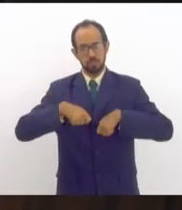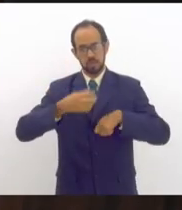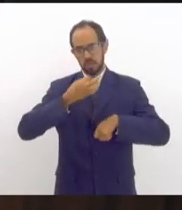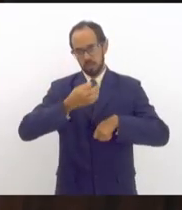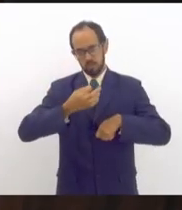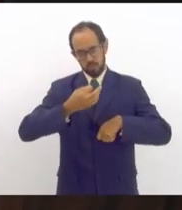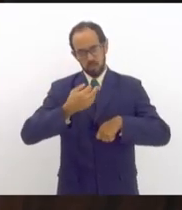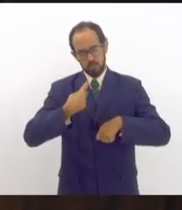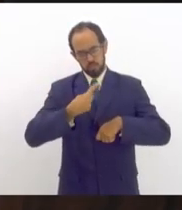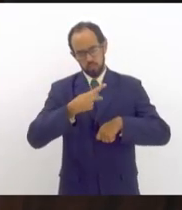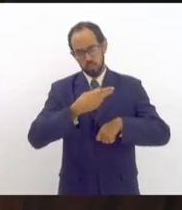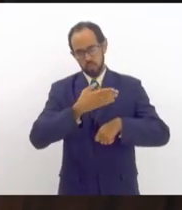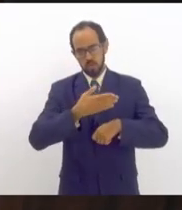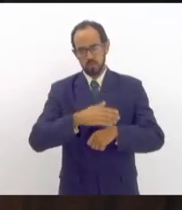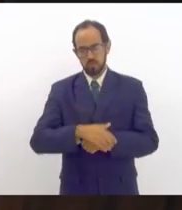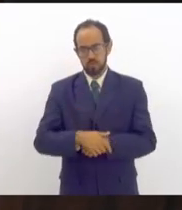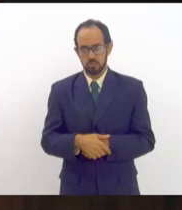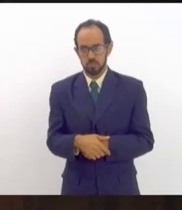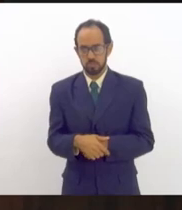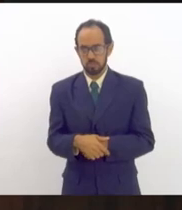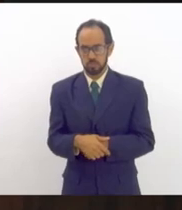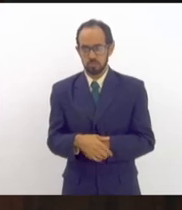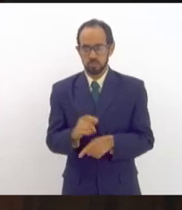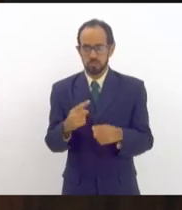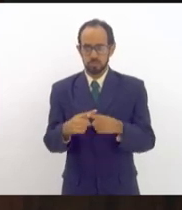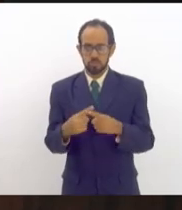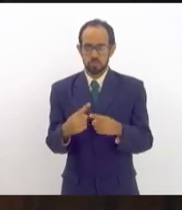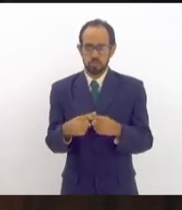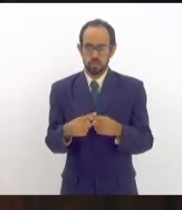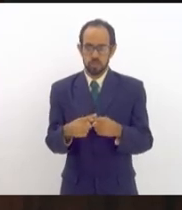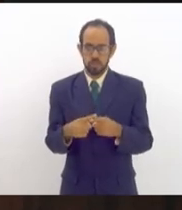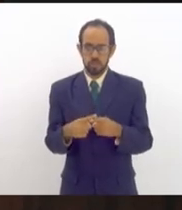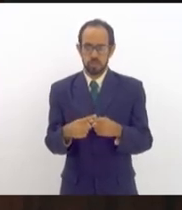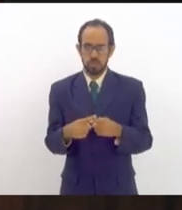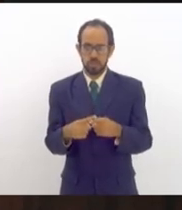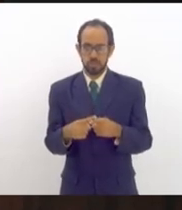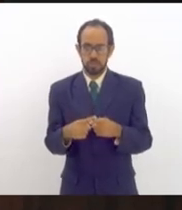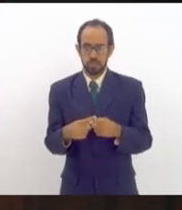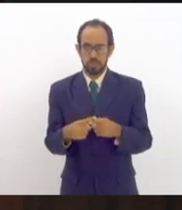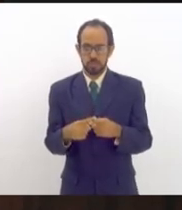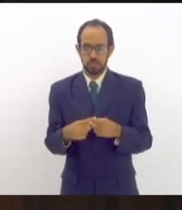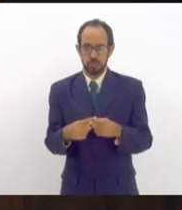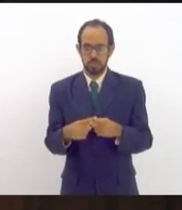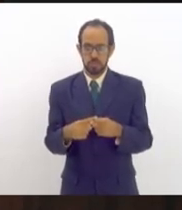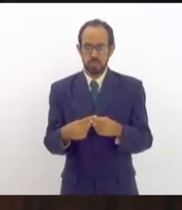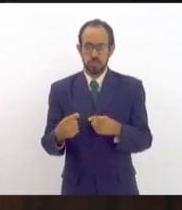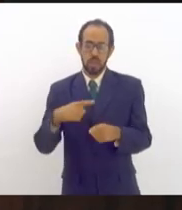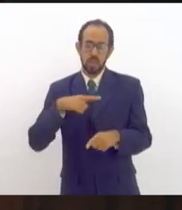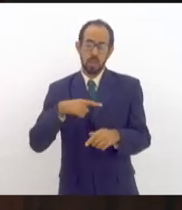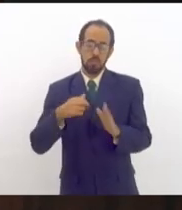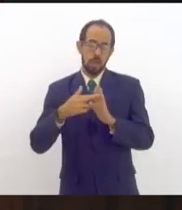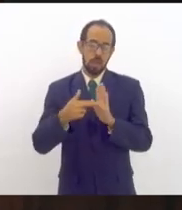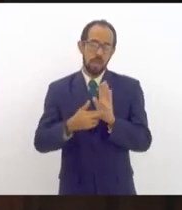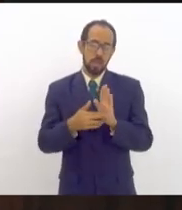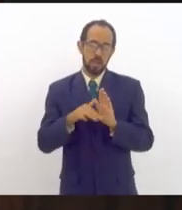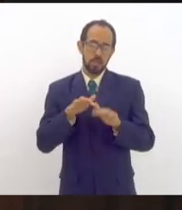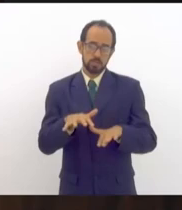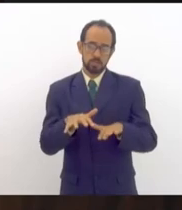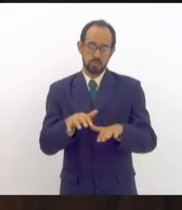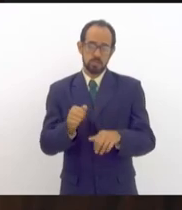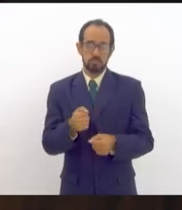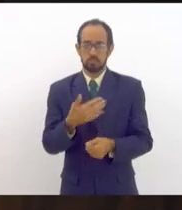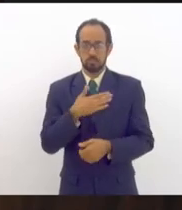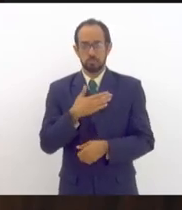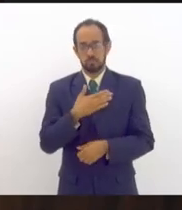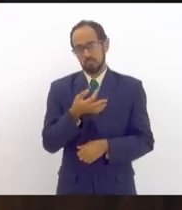sugestão de vossa excelência Porque como já tava determinado assim eu prefiro